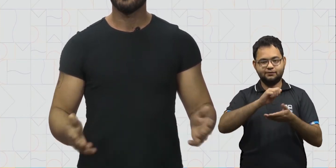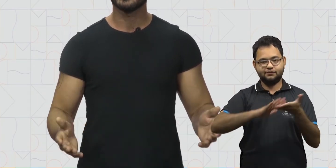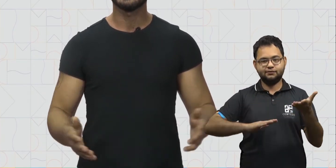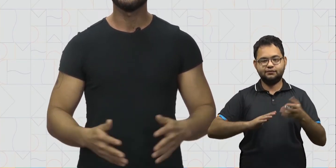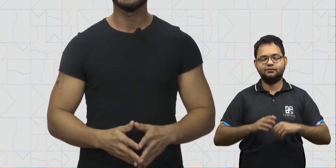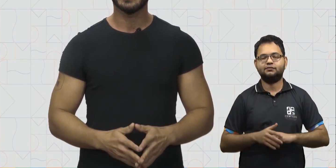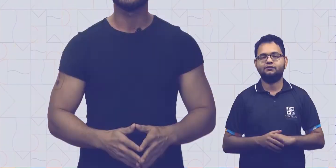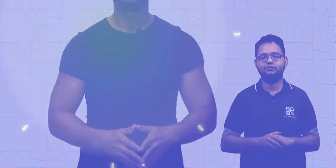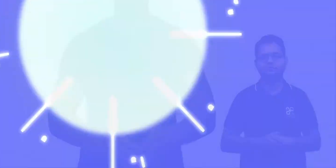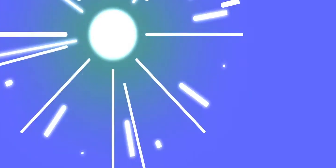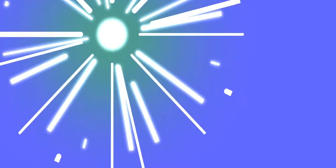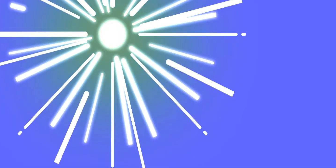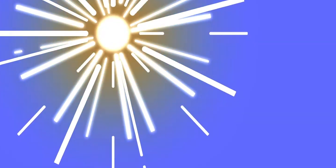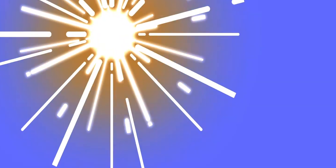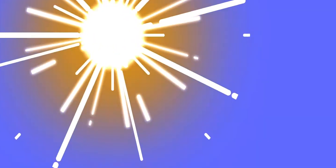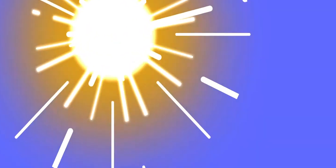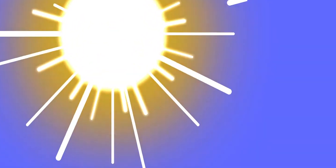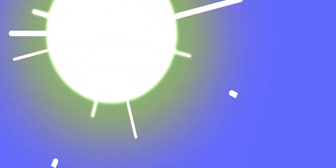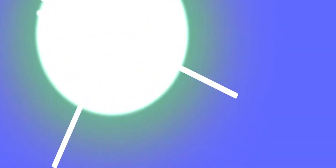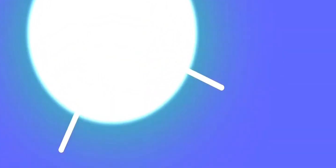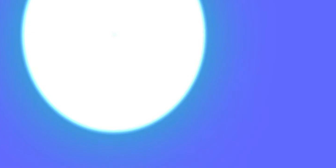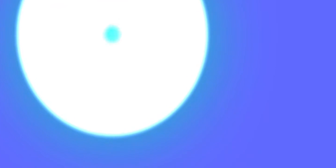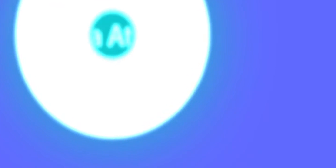comigo a hora da atividade.